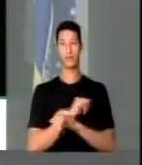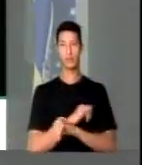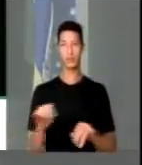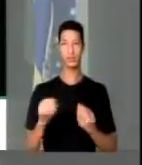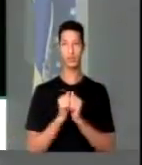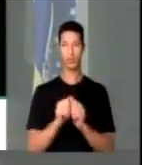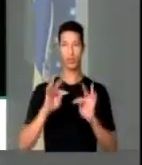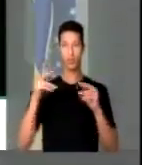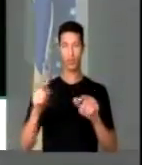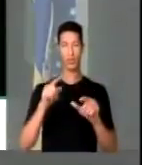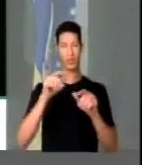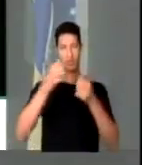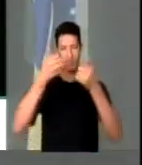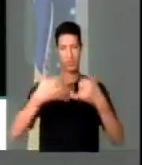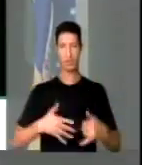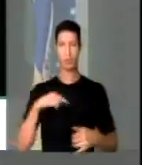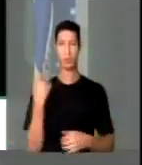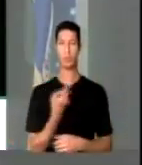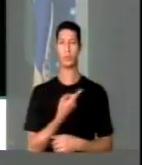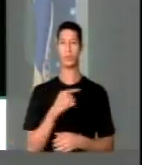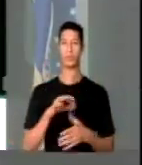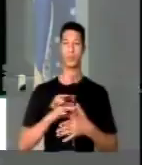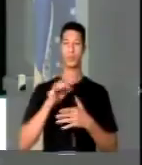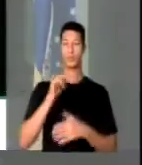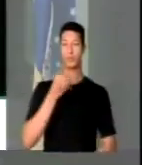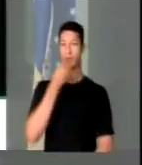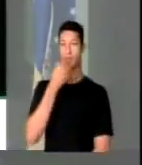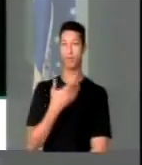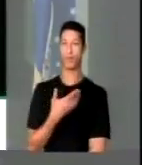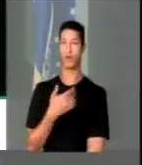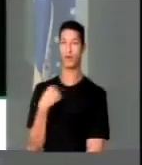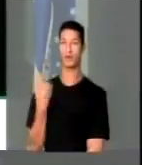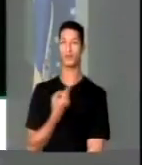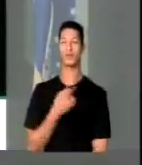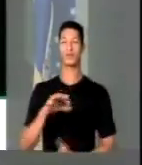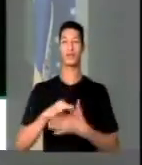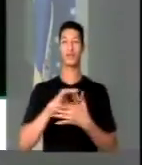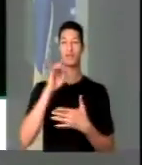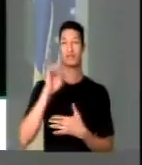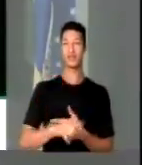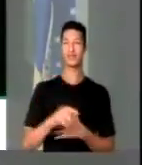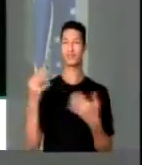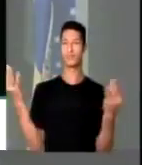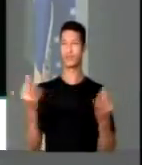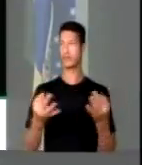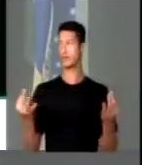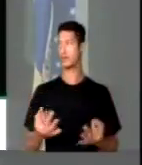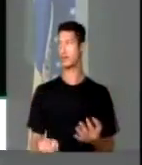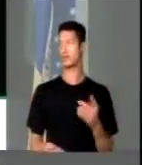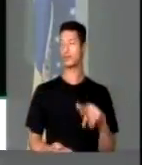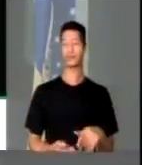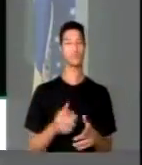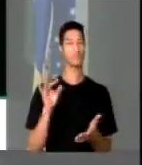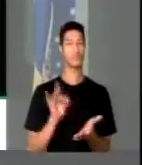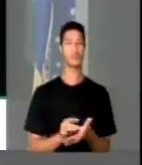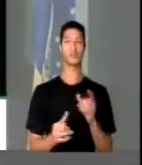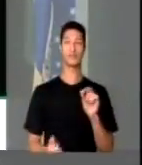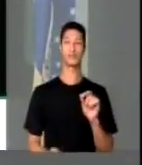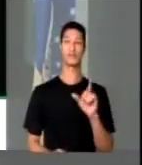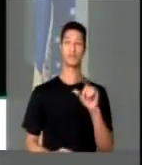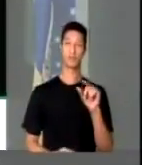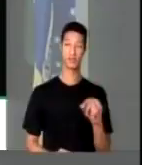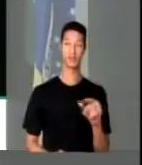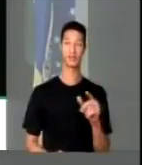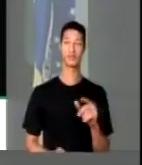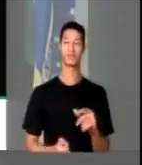com todas as letras, nossa carne é boa, nossa carne é excelente. É óbvio que